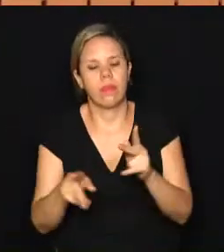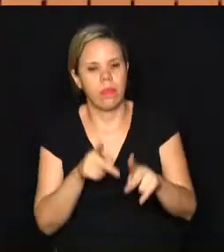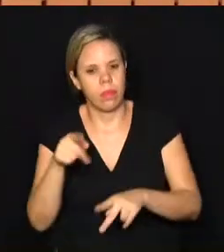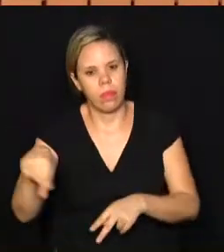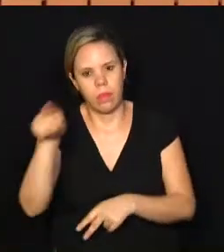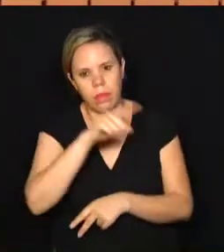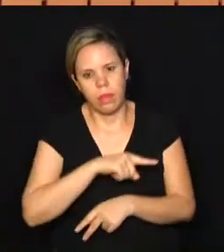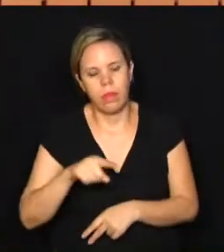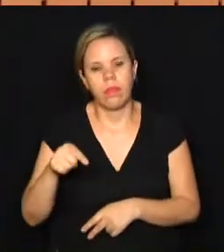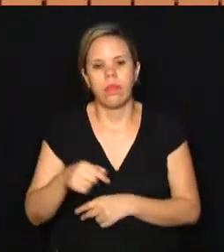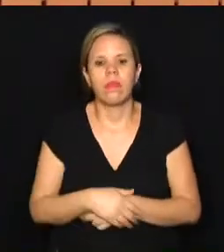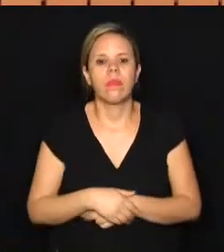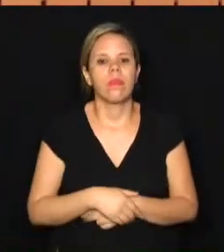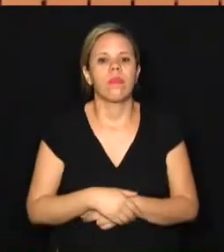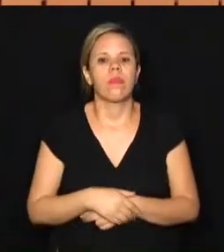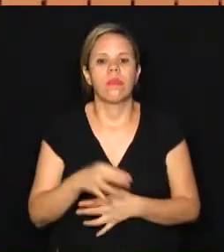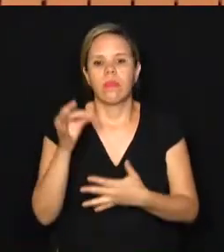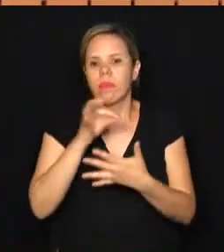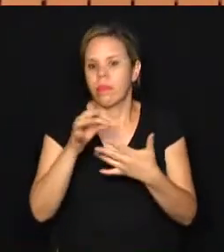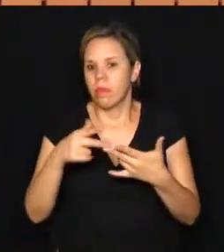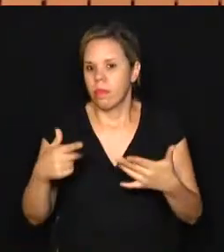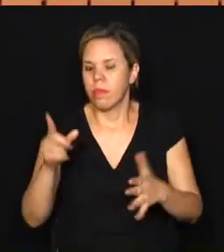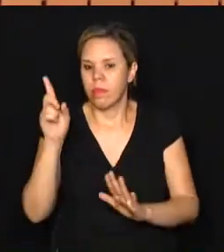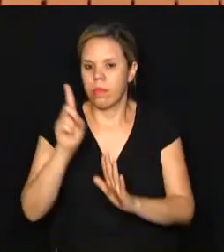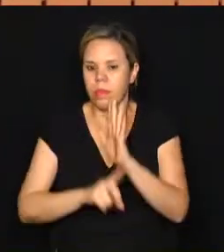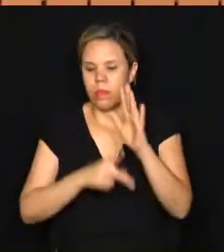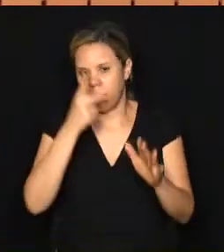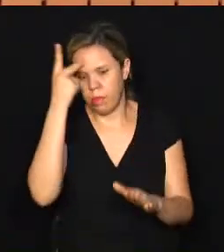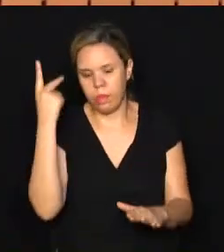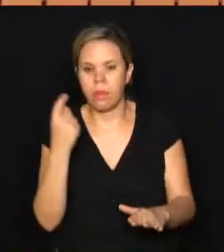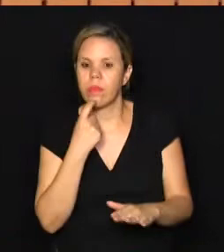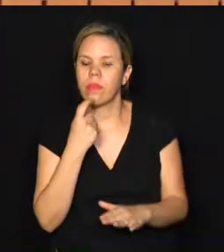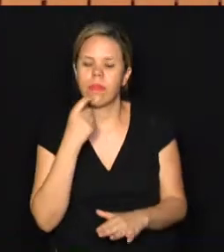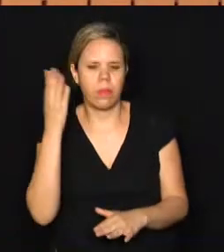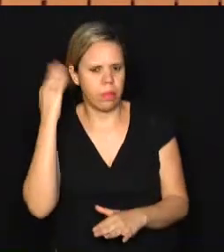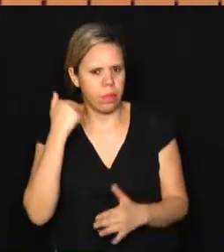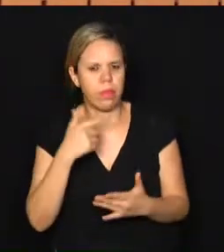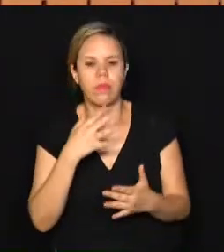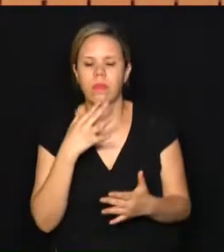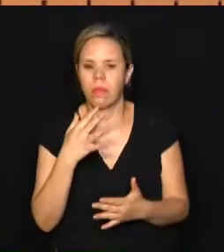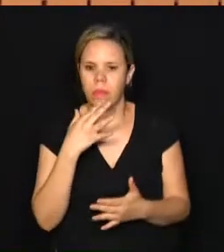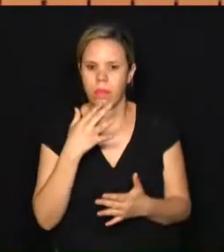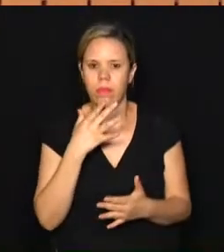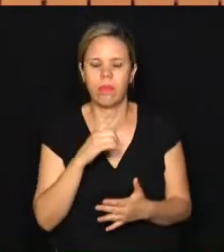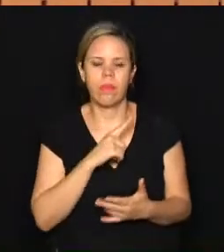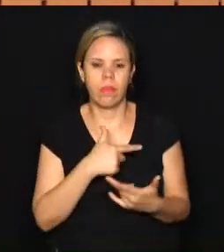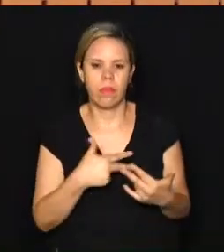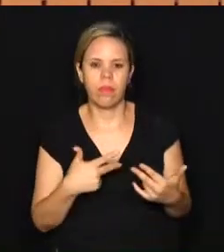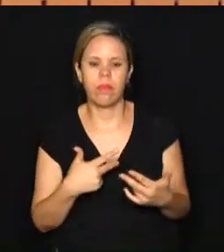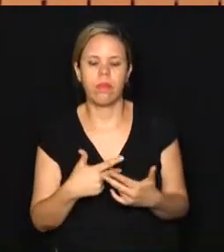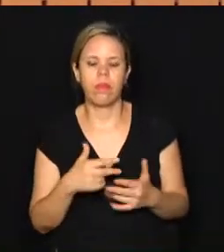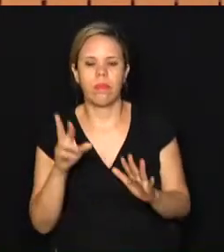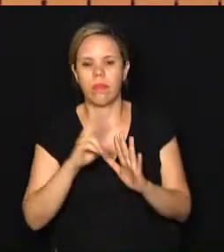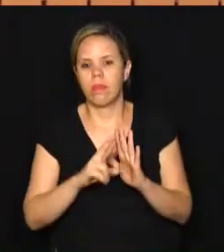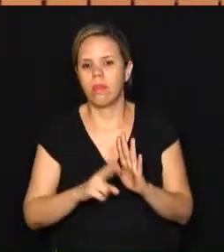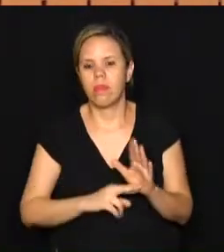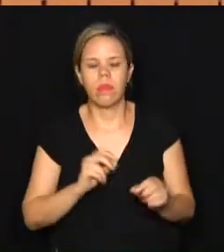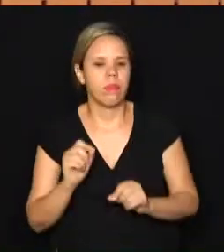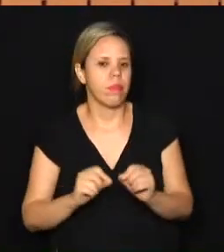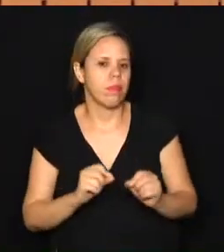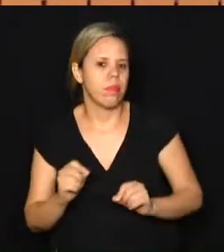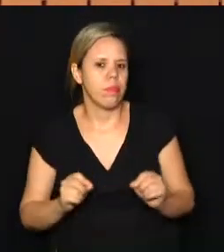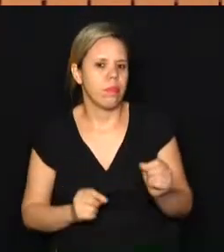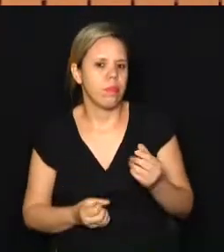para essas questões, porque é direito dos moradores de Campinas conhecer, saber quais são os procedimentos, o que